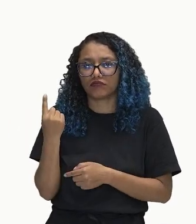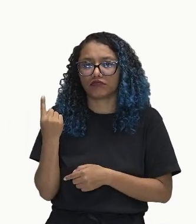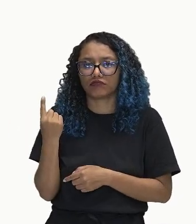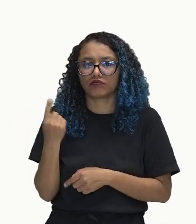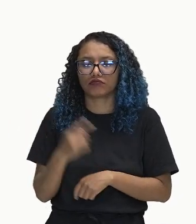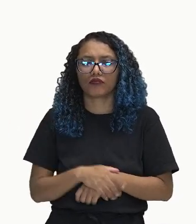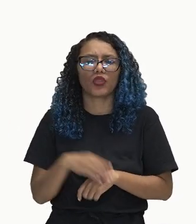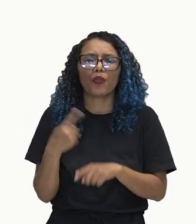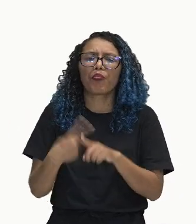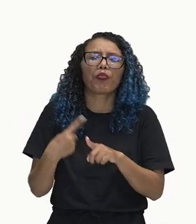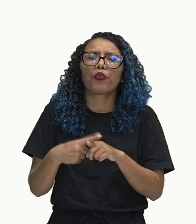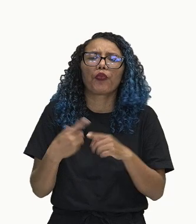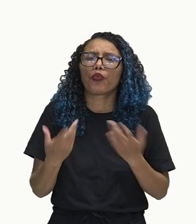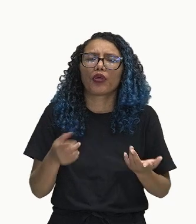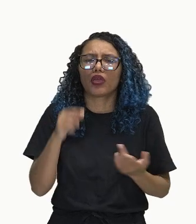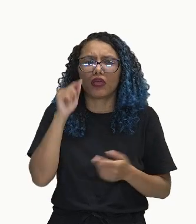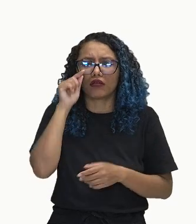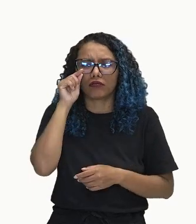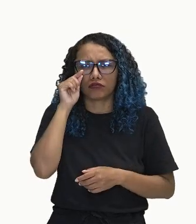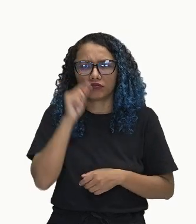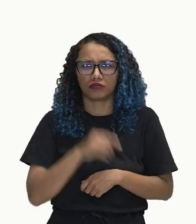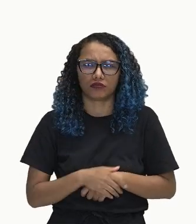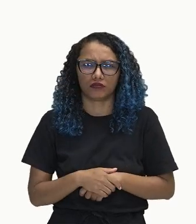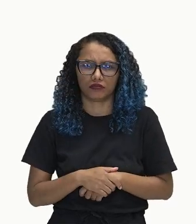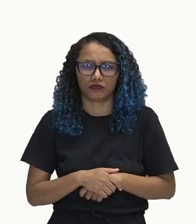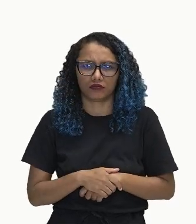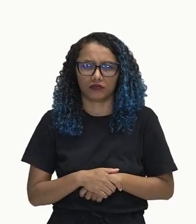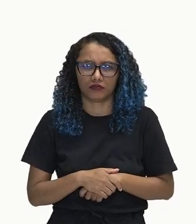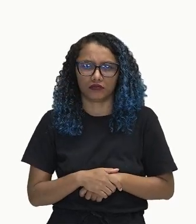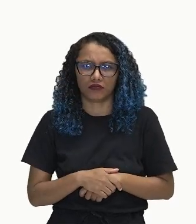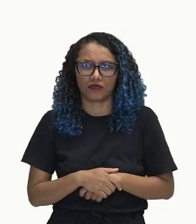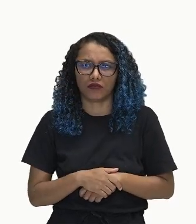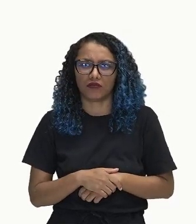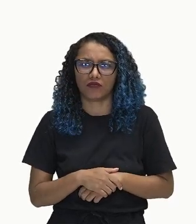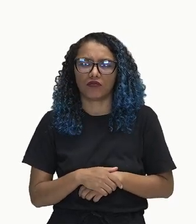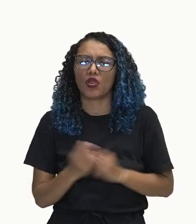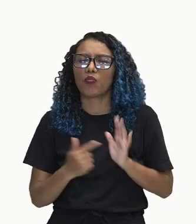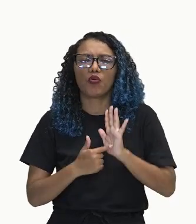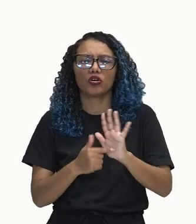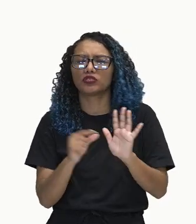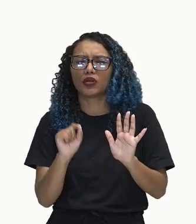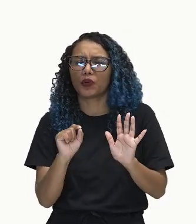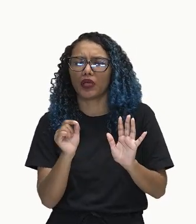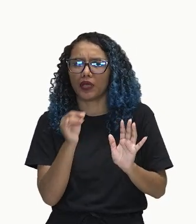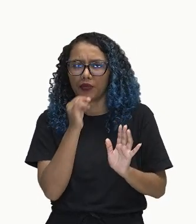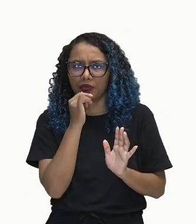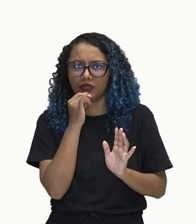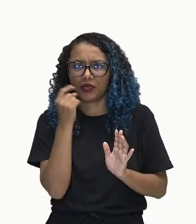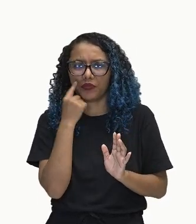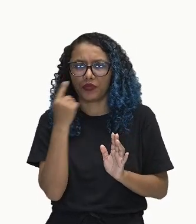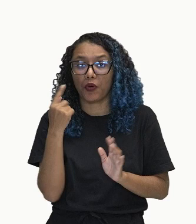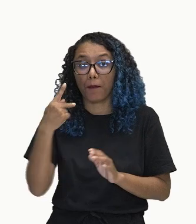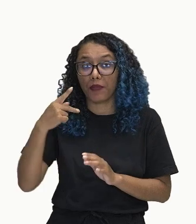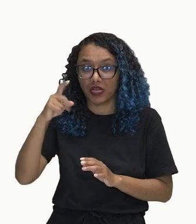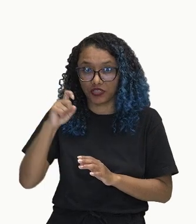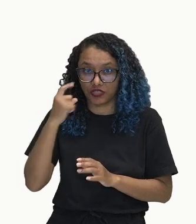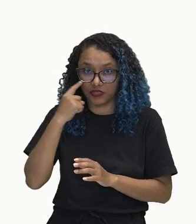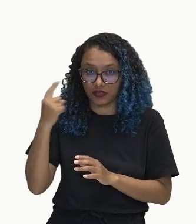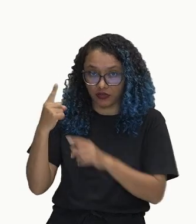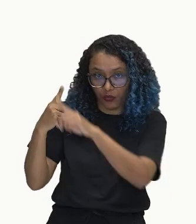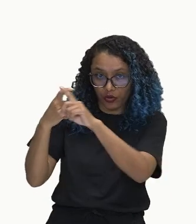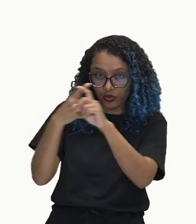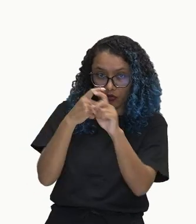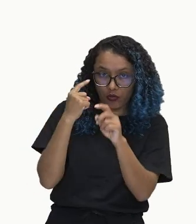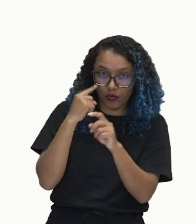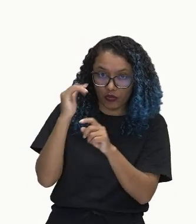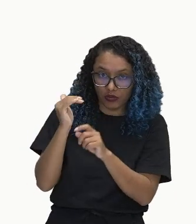questão está te mostrando aqui, pessoal? Está te mostrando que esta funçãozinha, P de x, ela